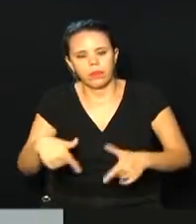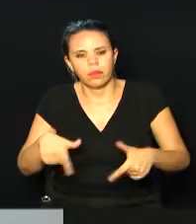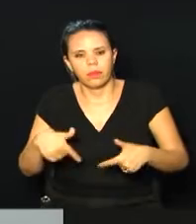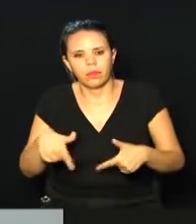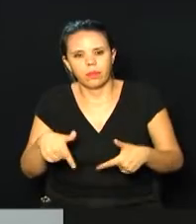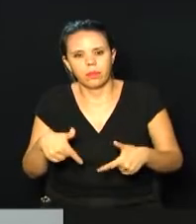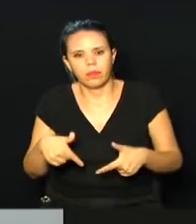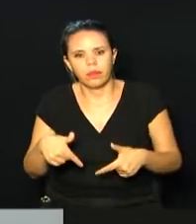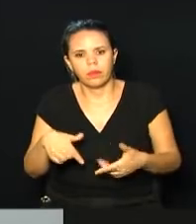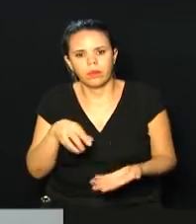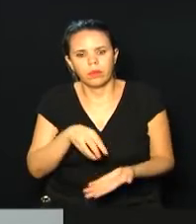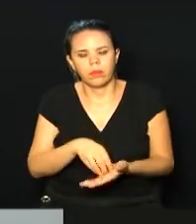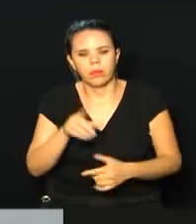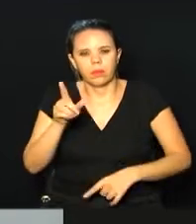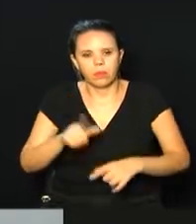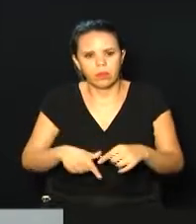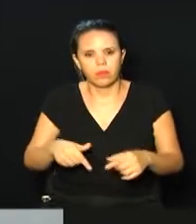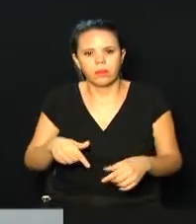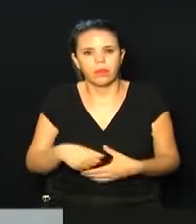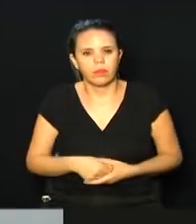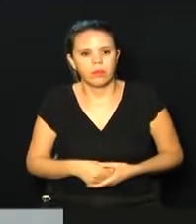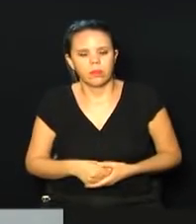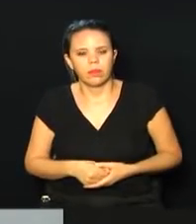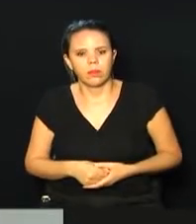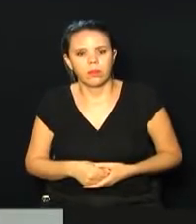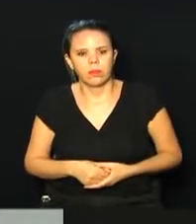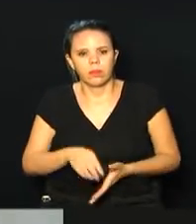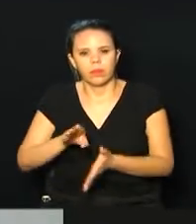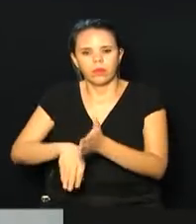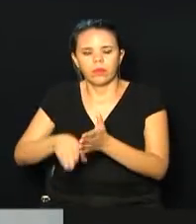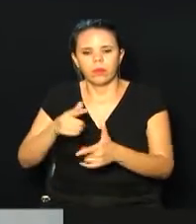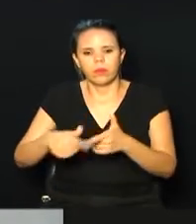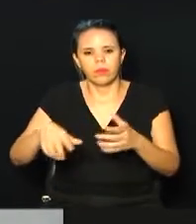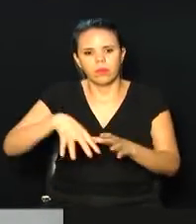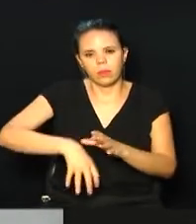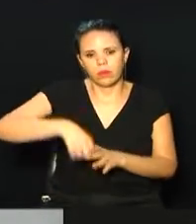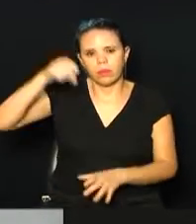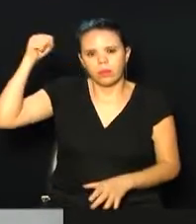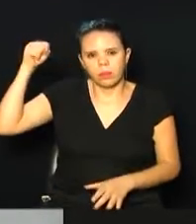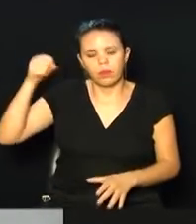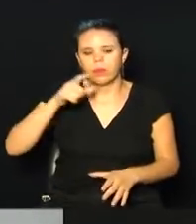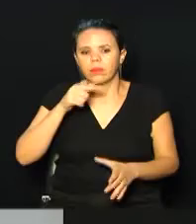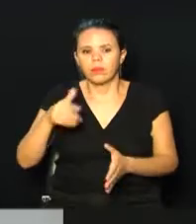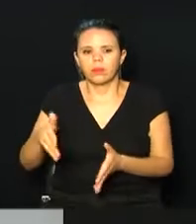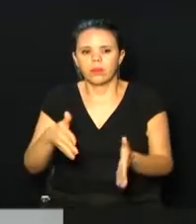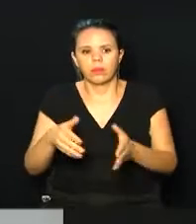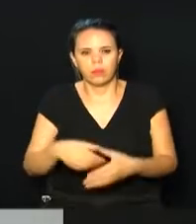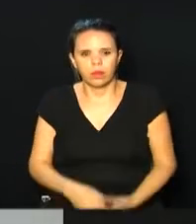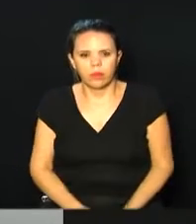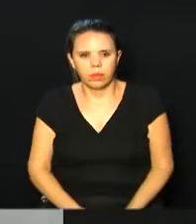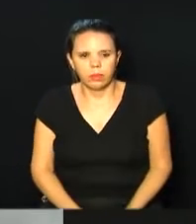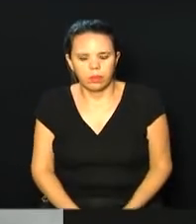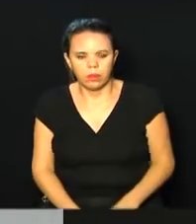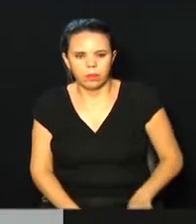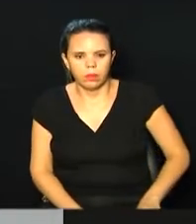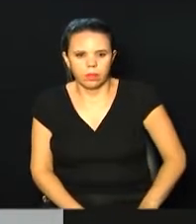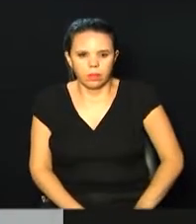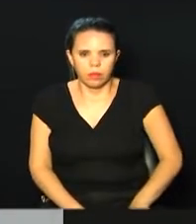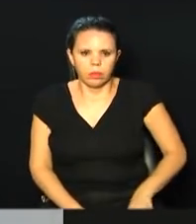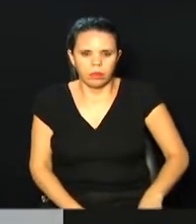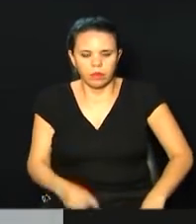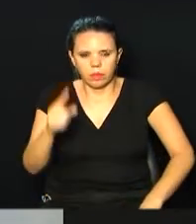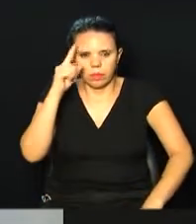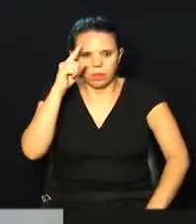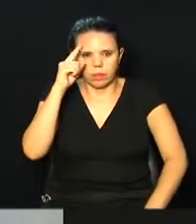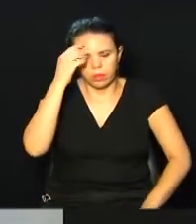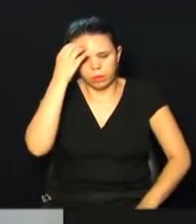com equipamento de alta pressão para desobstruir rede de galerias de águas pluviais, que atua todo